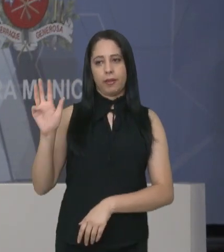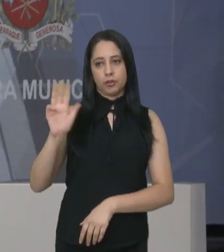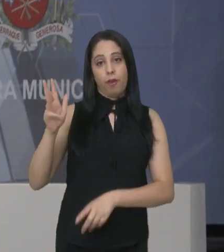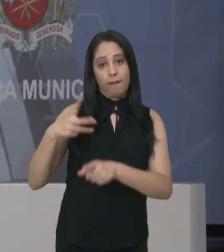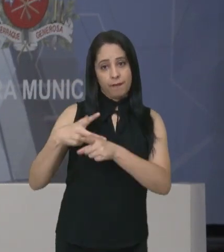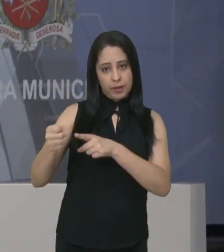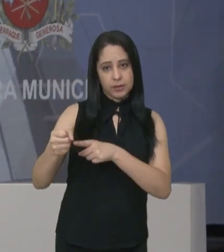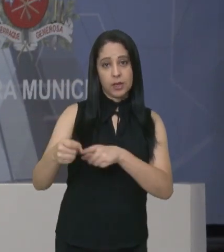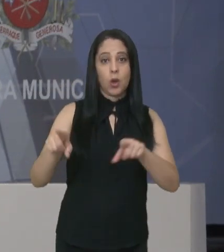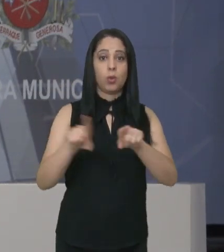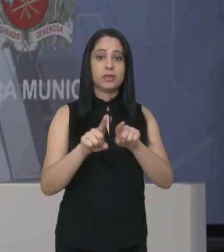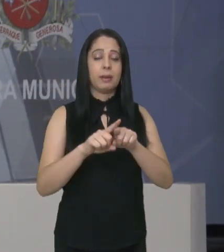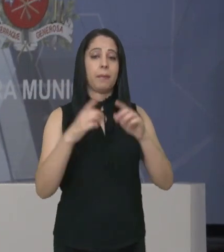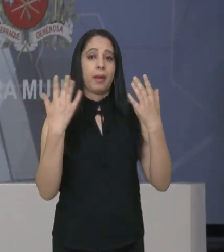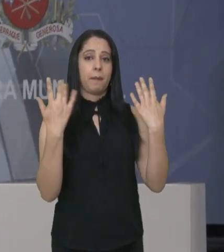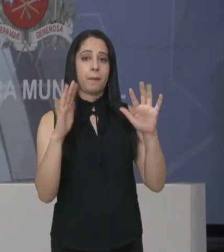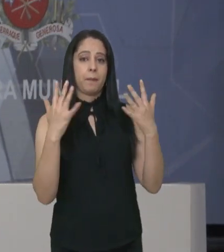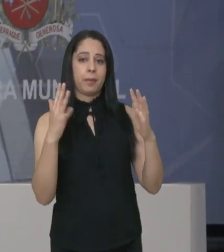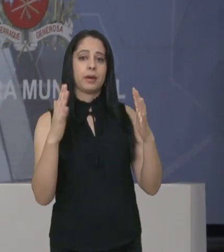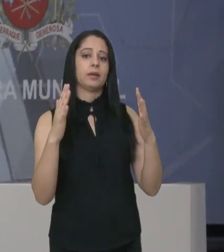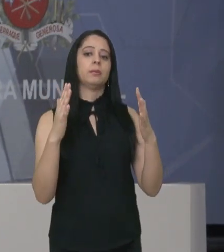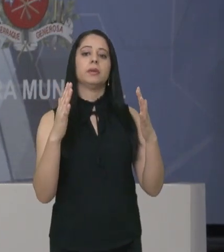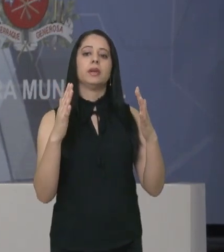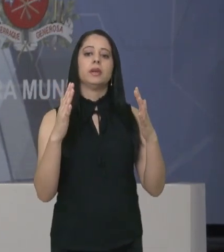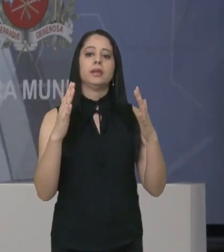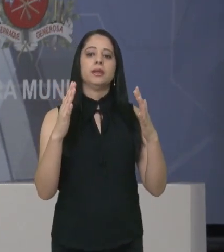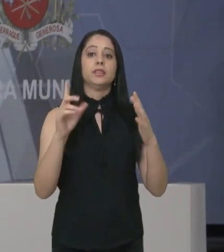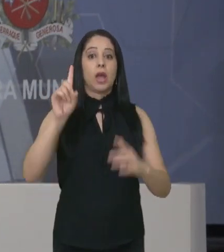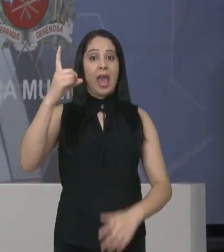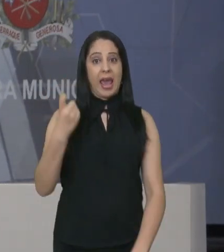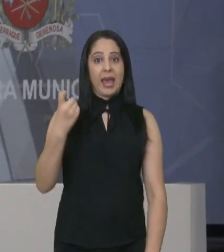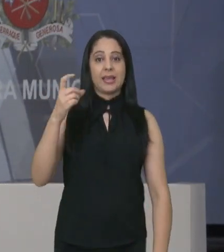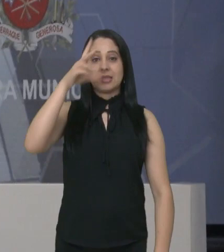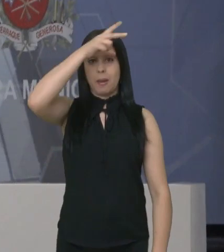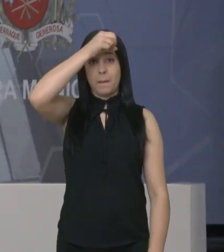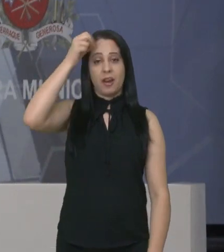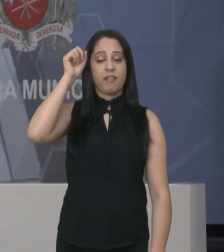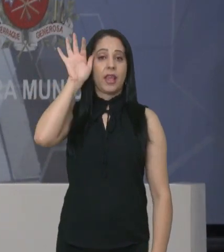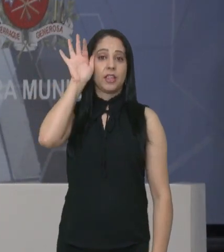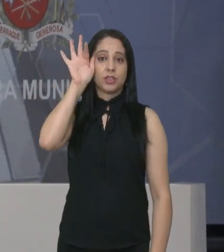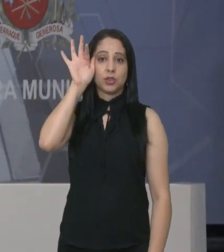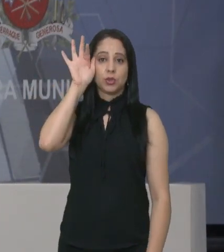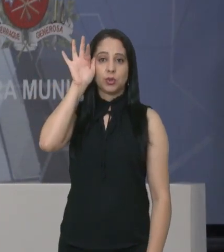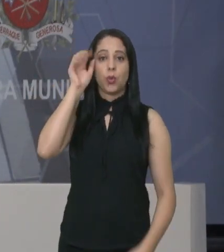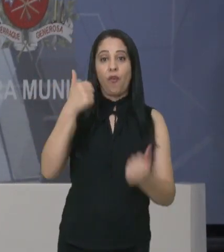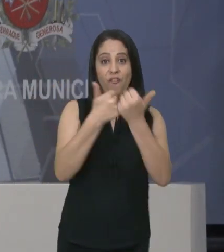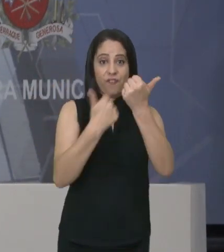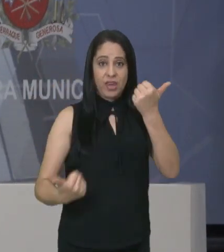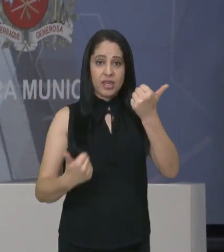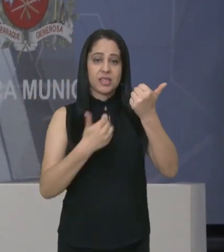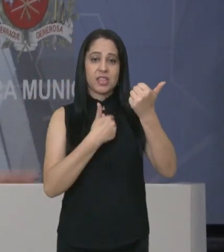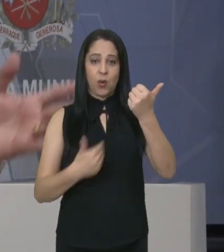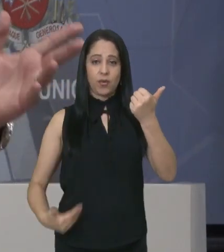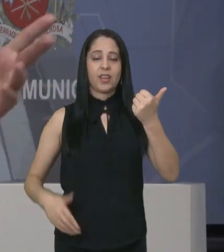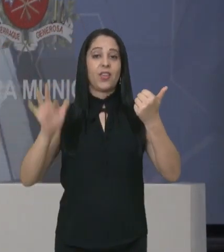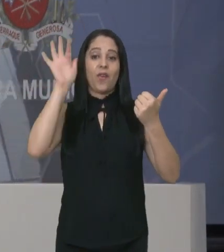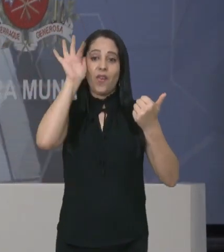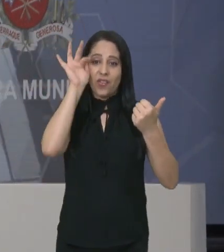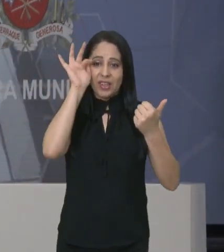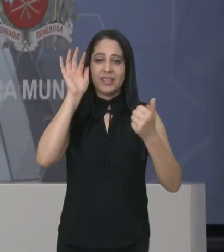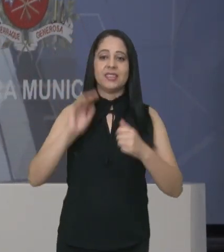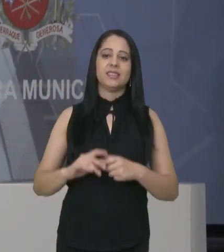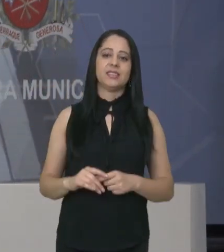também os parabéns ao nosso ex-prefeito, vice-governador Felício Ramute, que